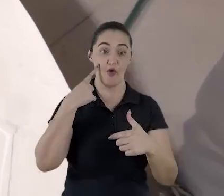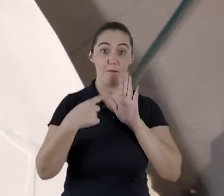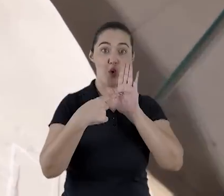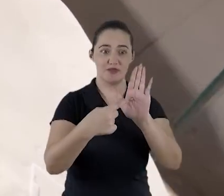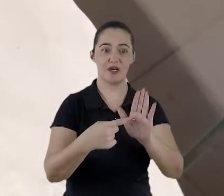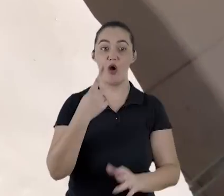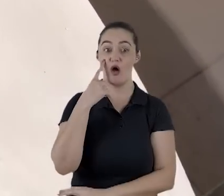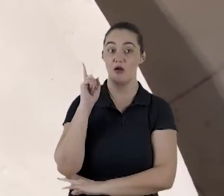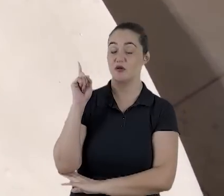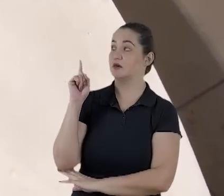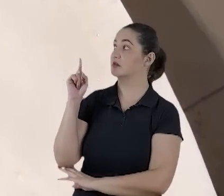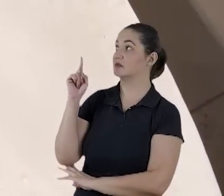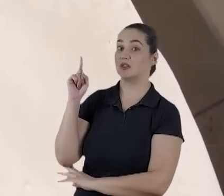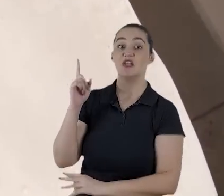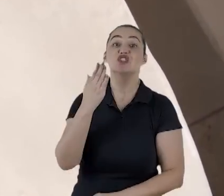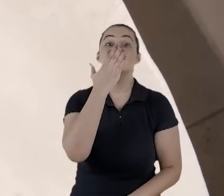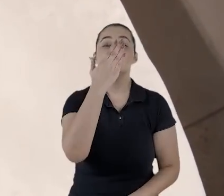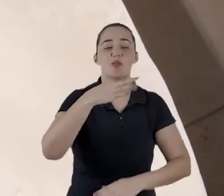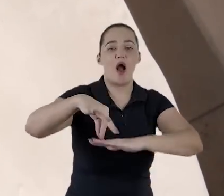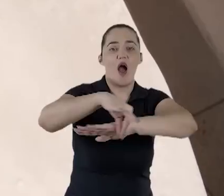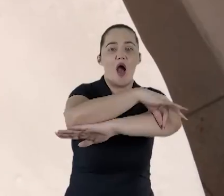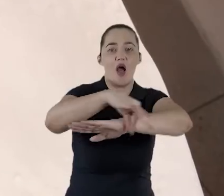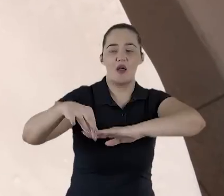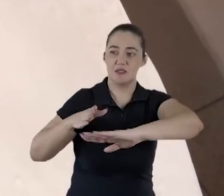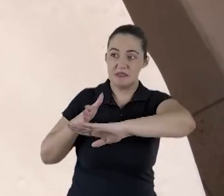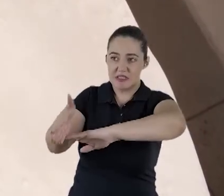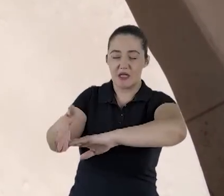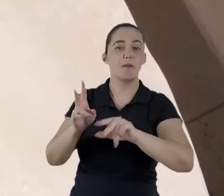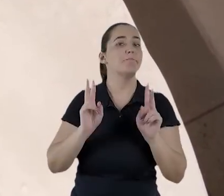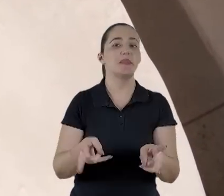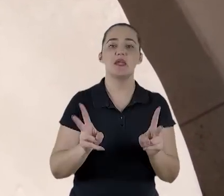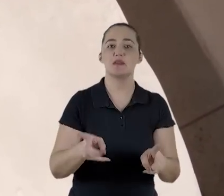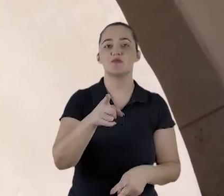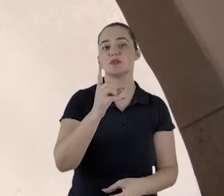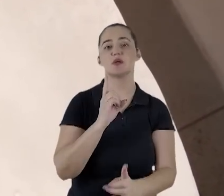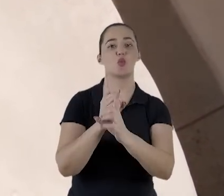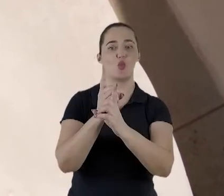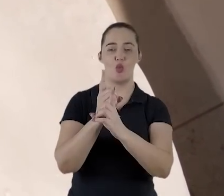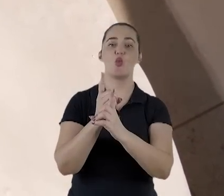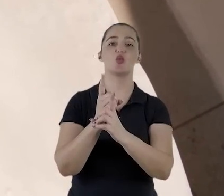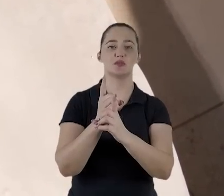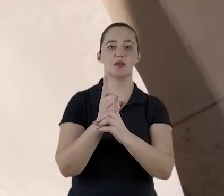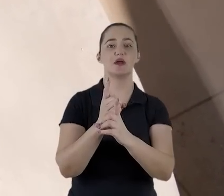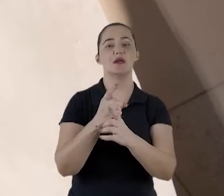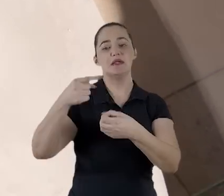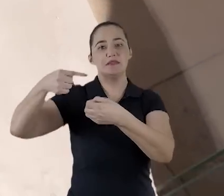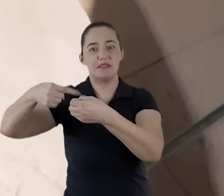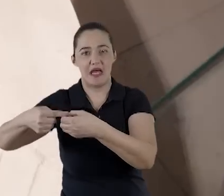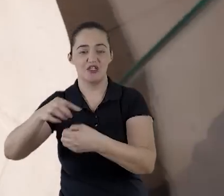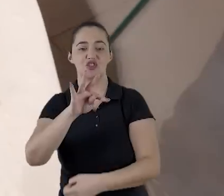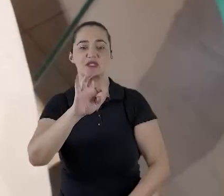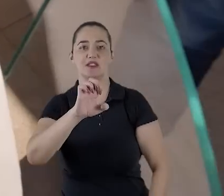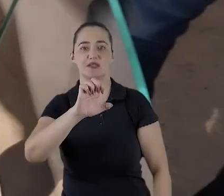arqueológico o lugar de onde eu estou mostrando aqui na maquete. Esse estilo arquitetônico da entrada é o mesmo que você